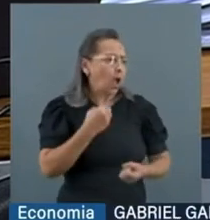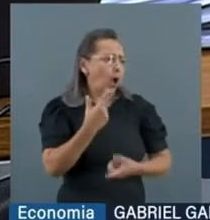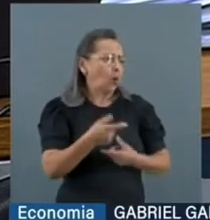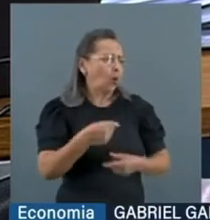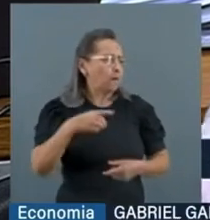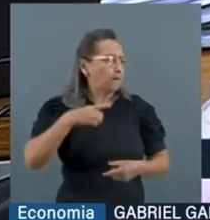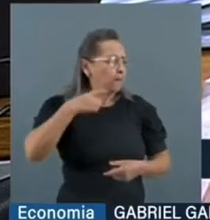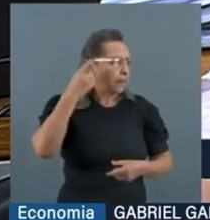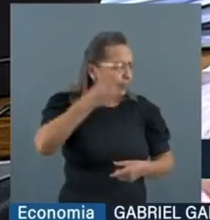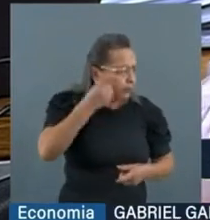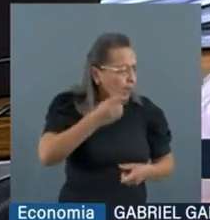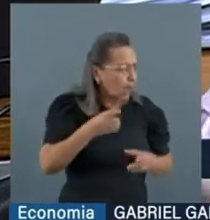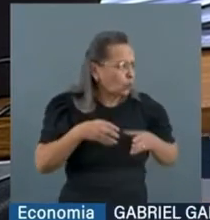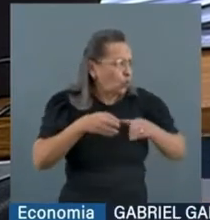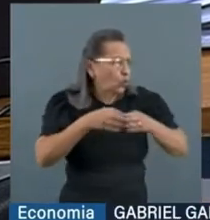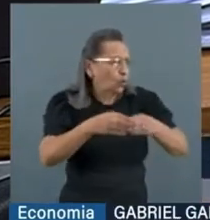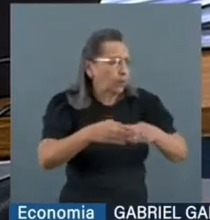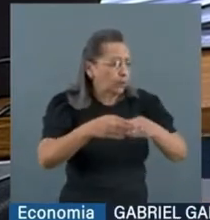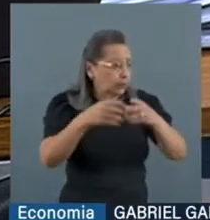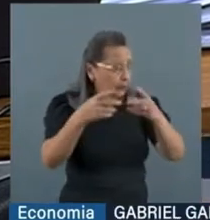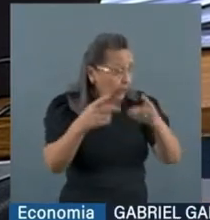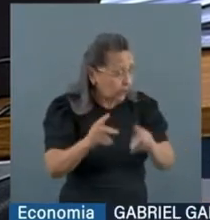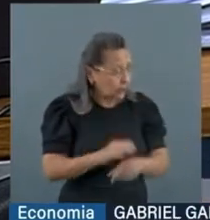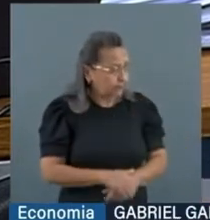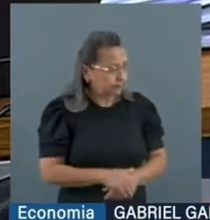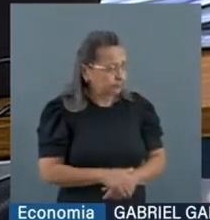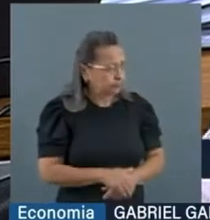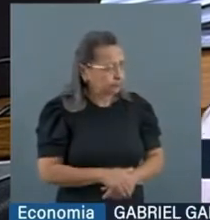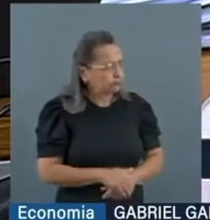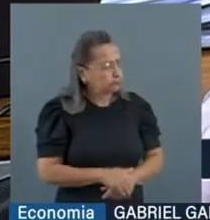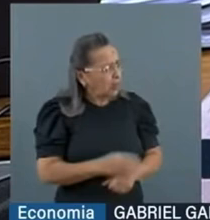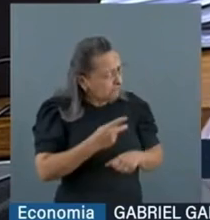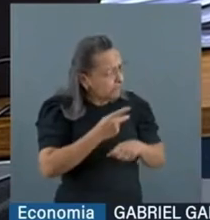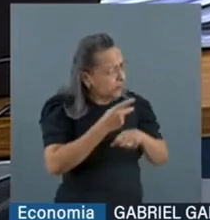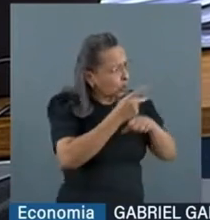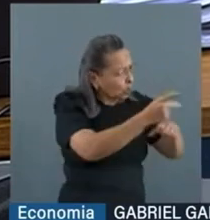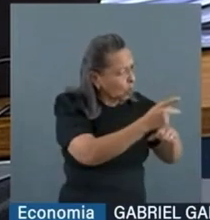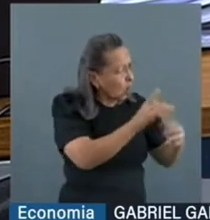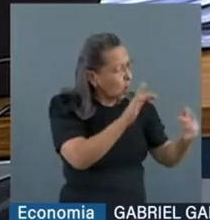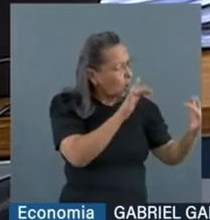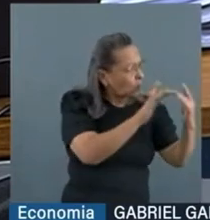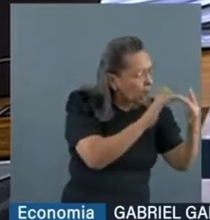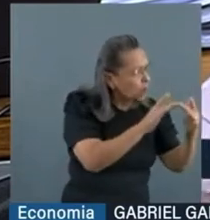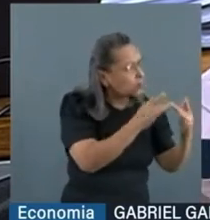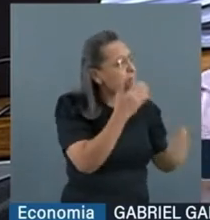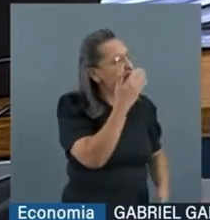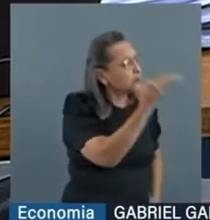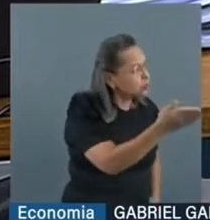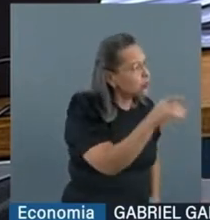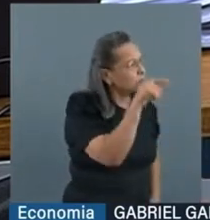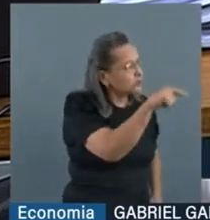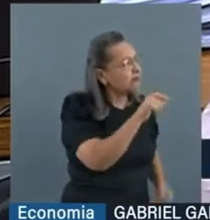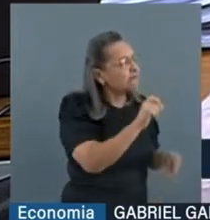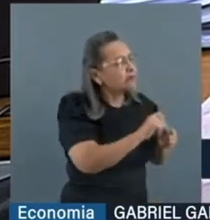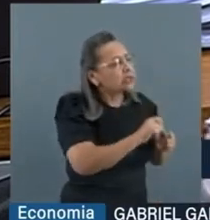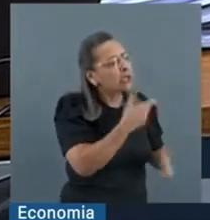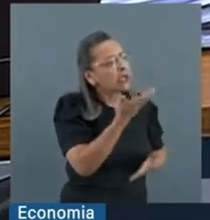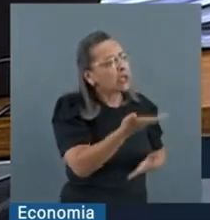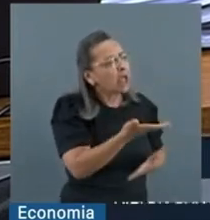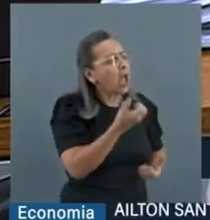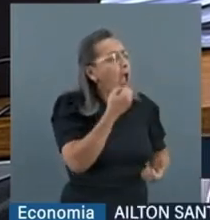bolsonaristas fizeram algum contato com o senhor pediram para o senhor cometer